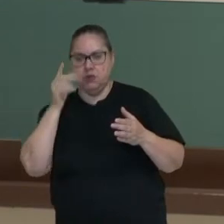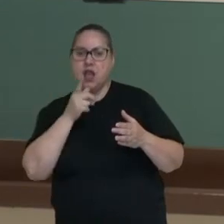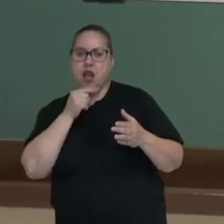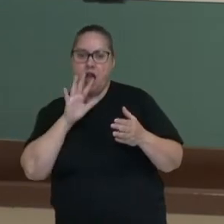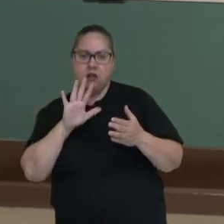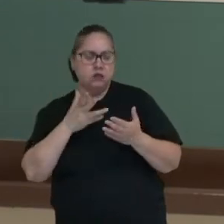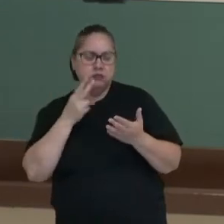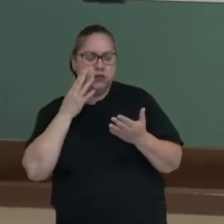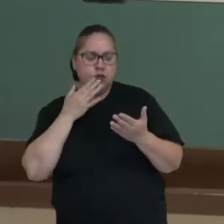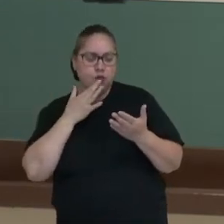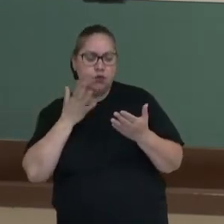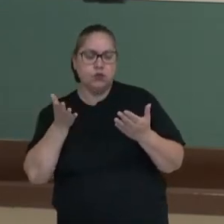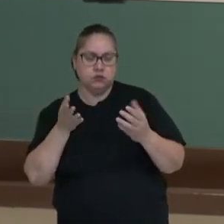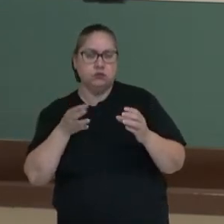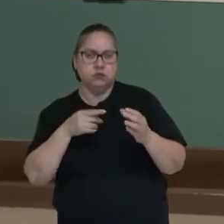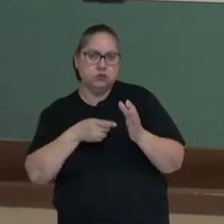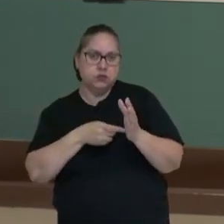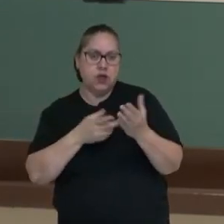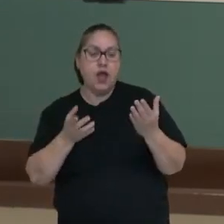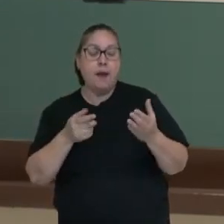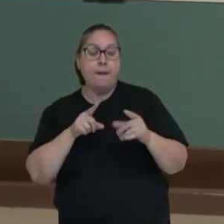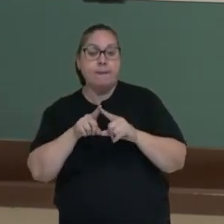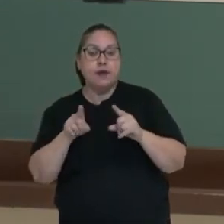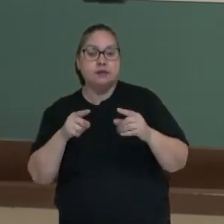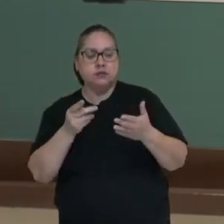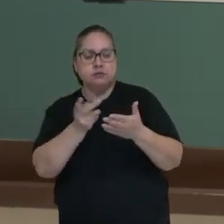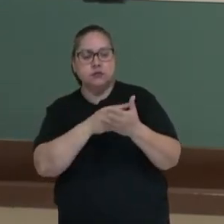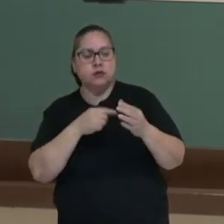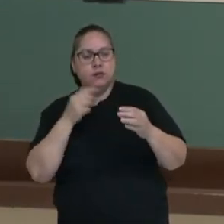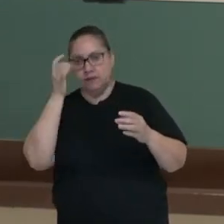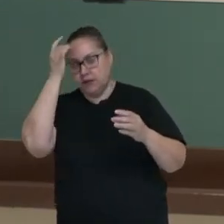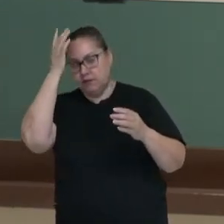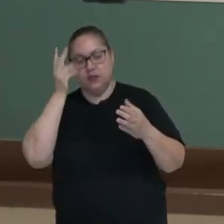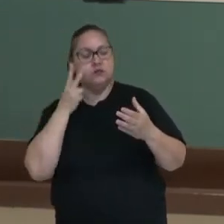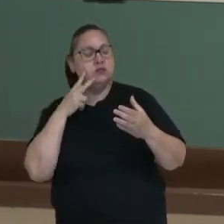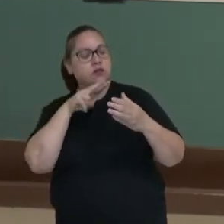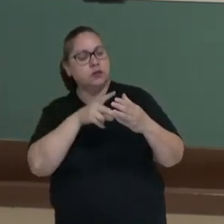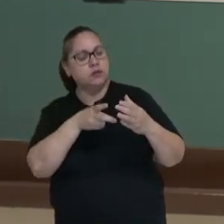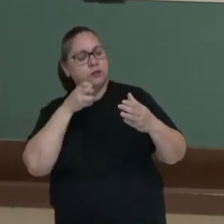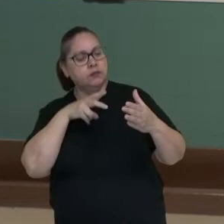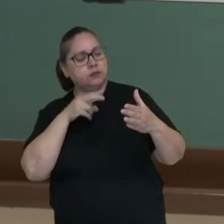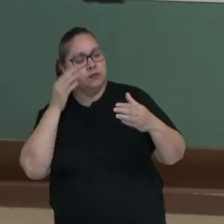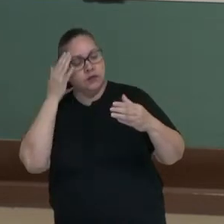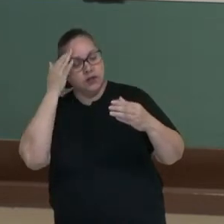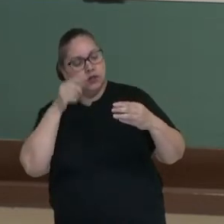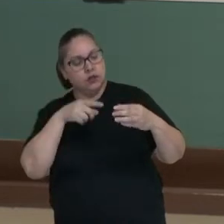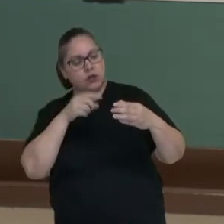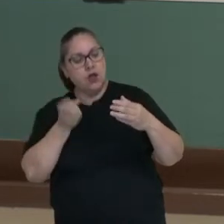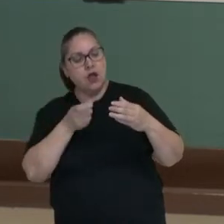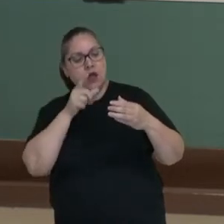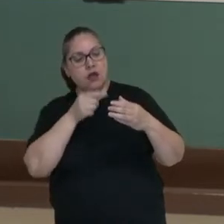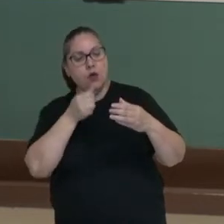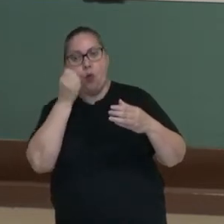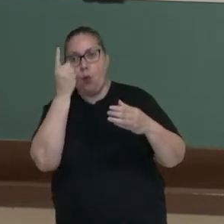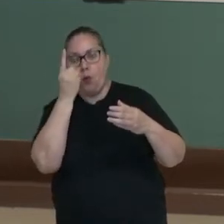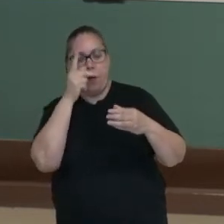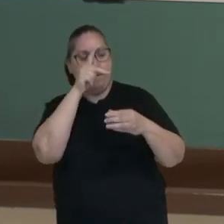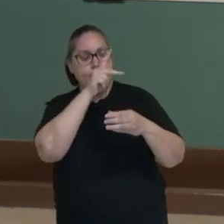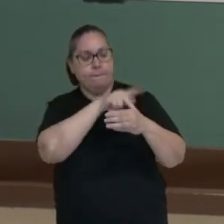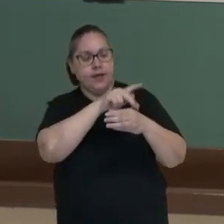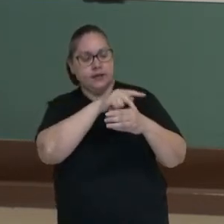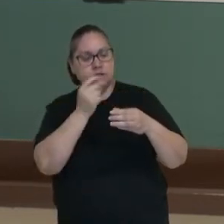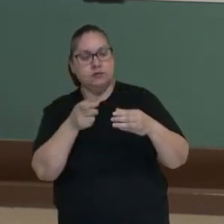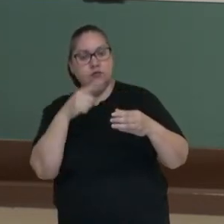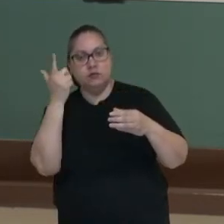água é incolor, não apresenta cor. Mas aqui é para facilitar o nosso entendimento. Você colocou uma pedrinha e